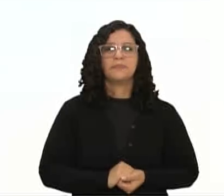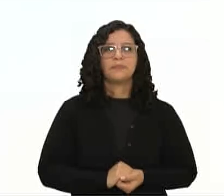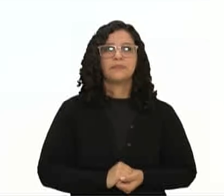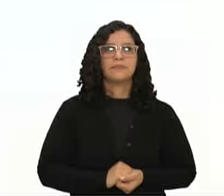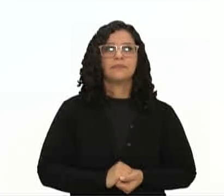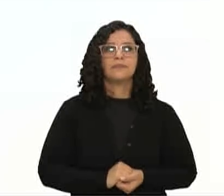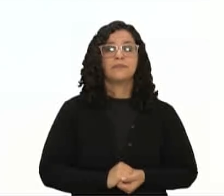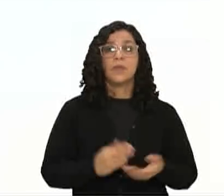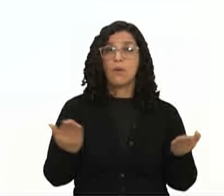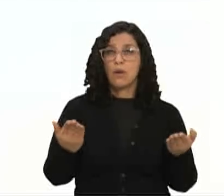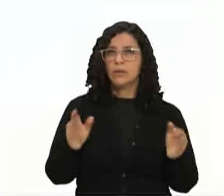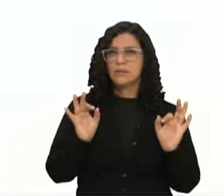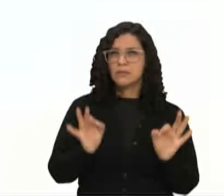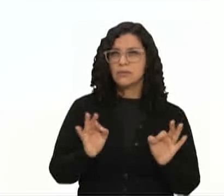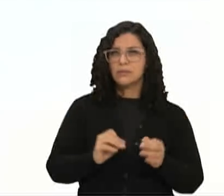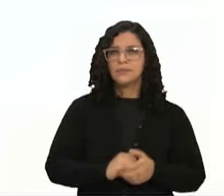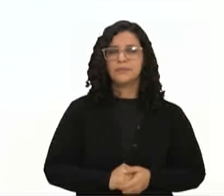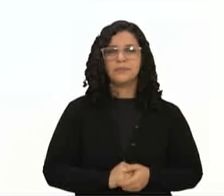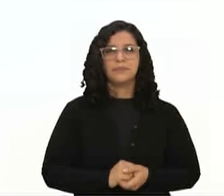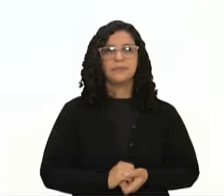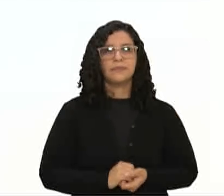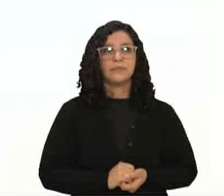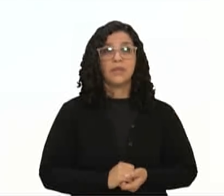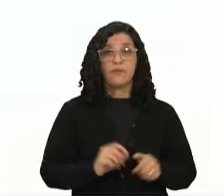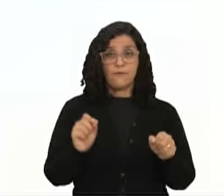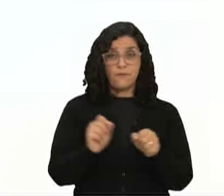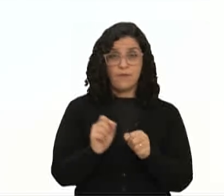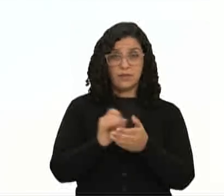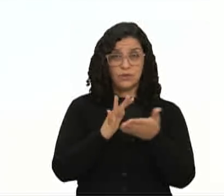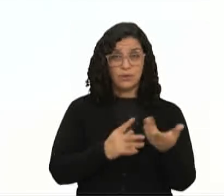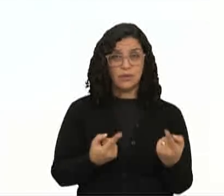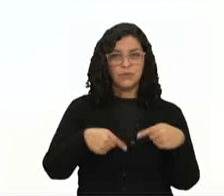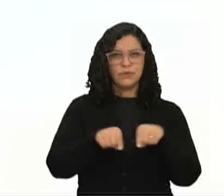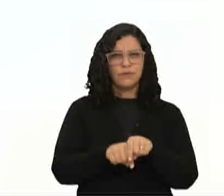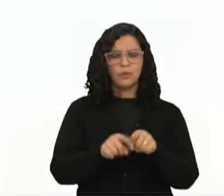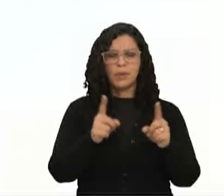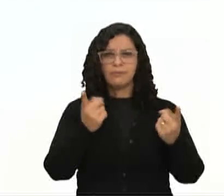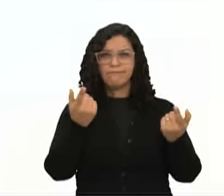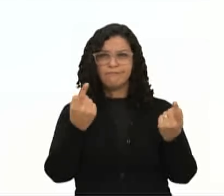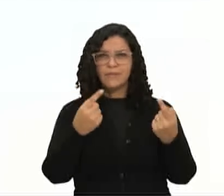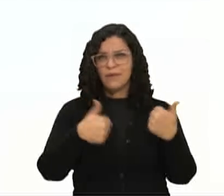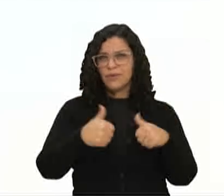das pecinhas, certo? Façam então, já já nós voltamos para conferir.